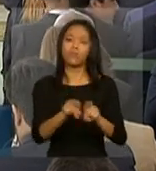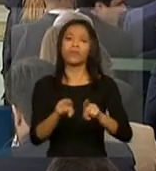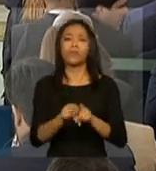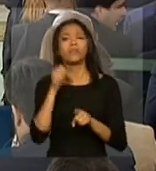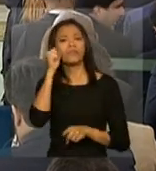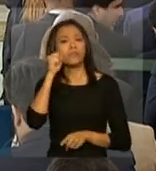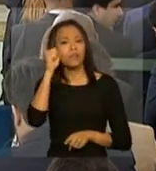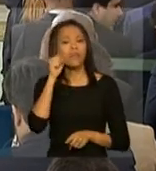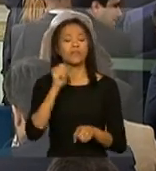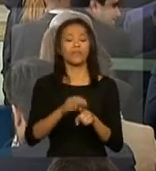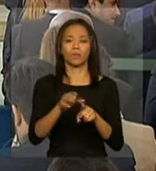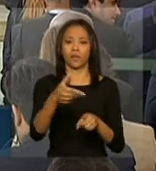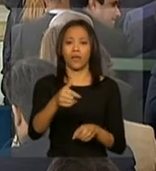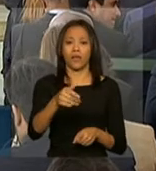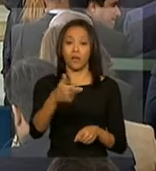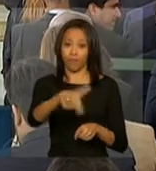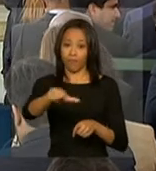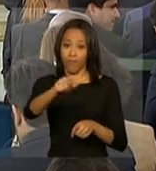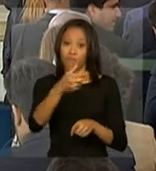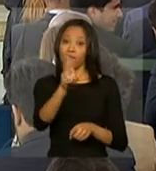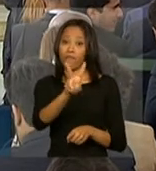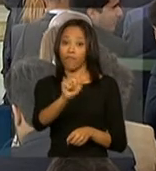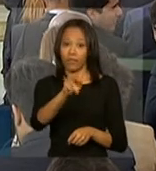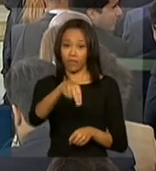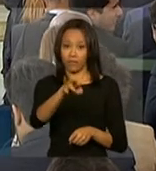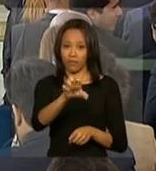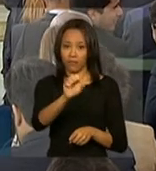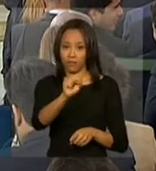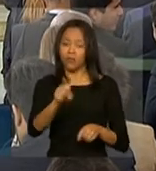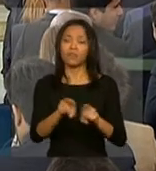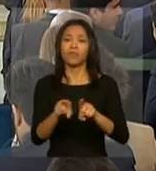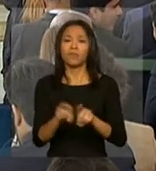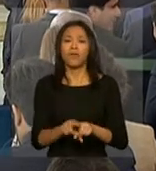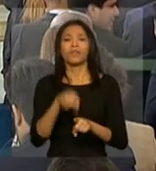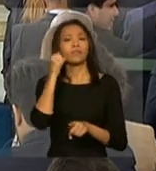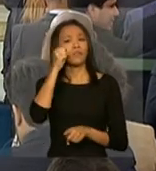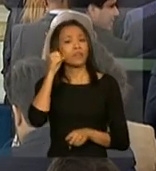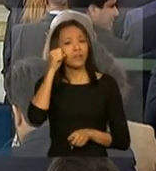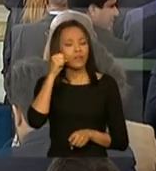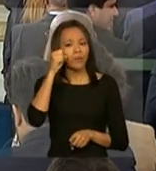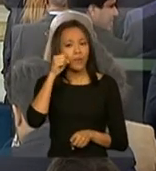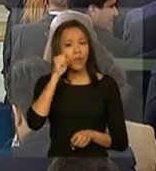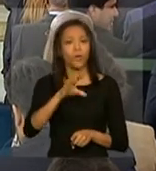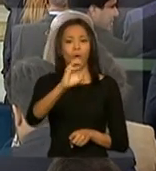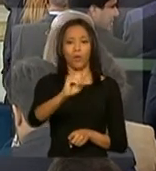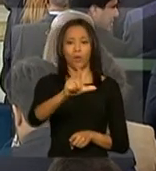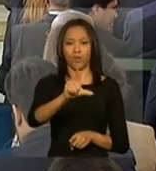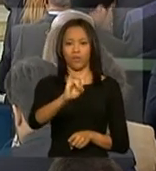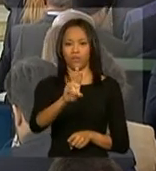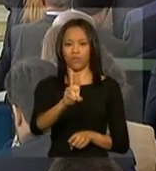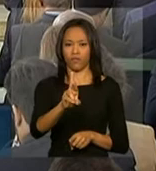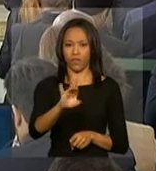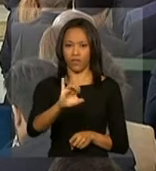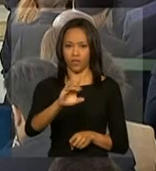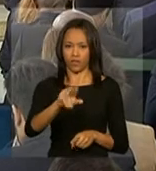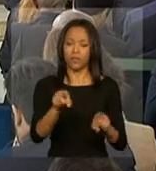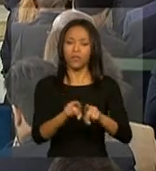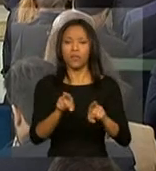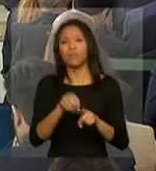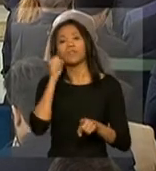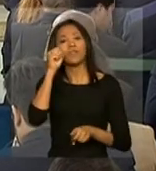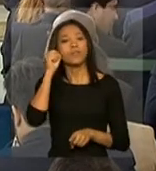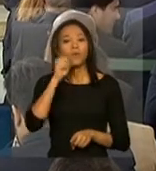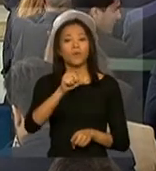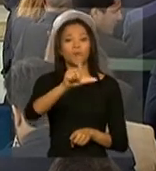senadora Círculo Gás, senadora Vanessa Graziottin, senador líder Eunício Oliveira, senador Lindenberg,